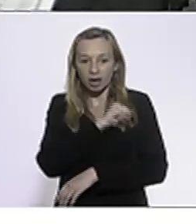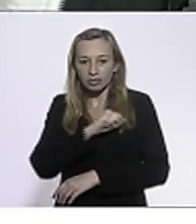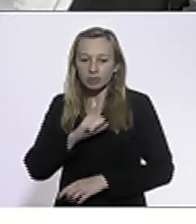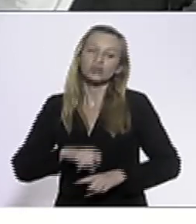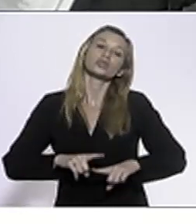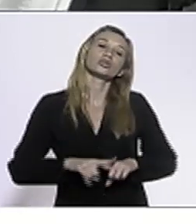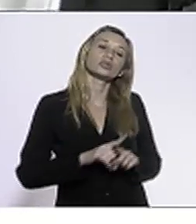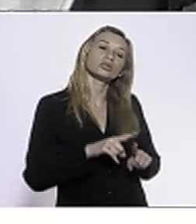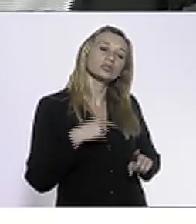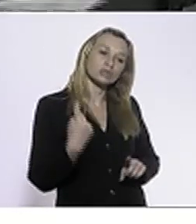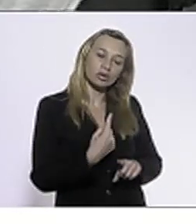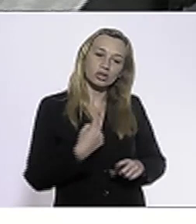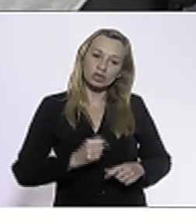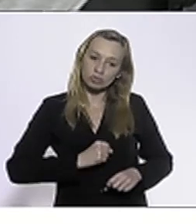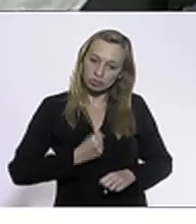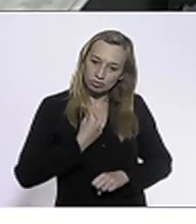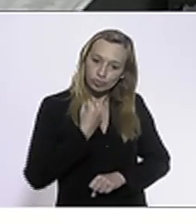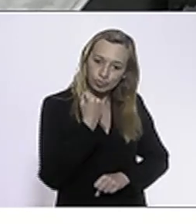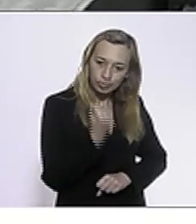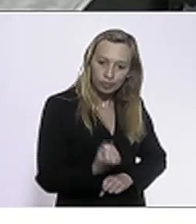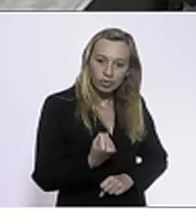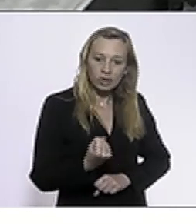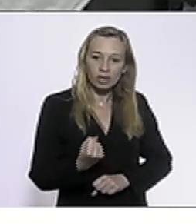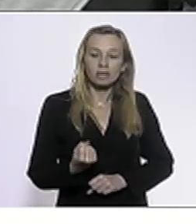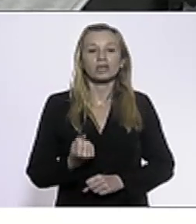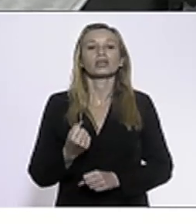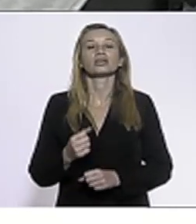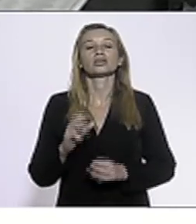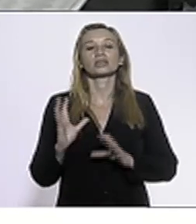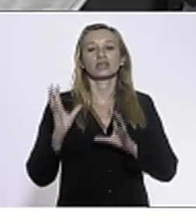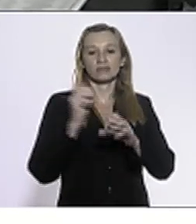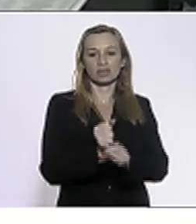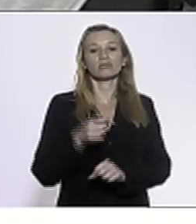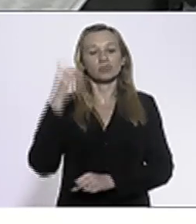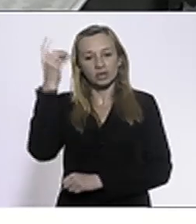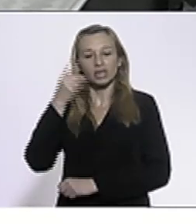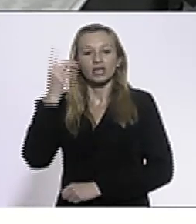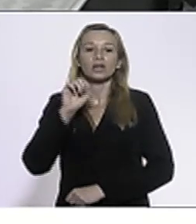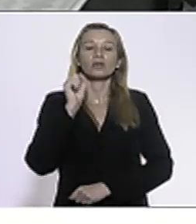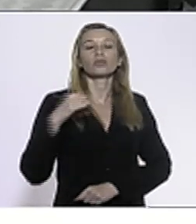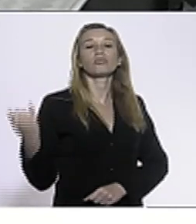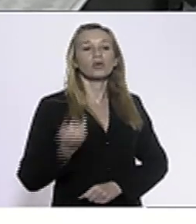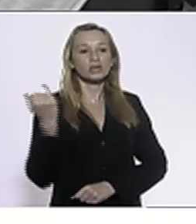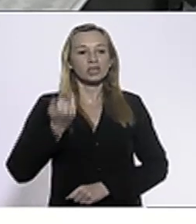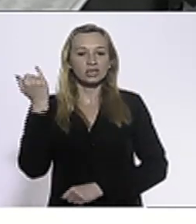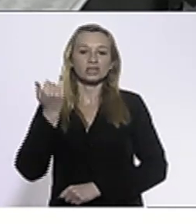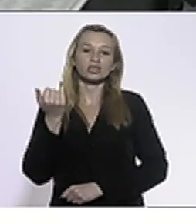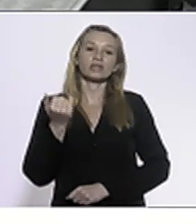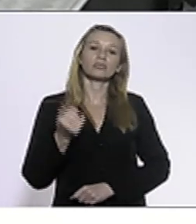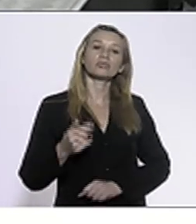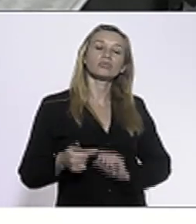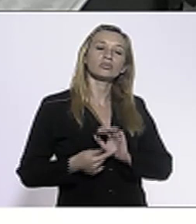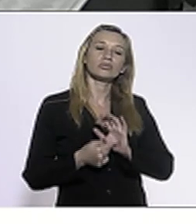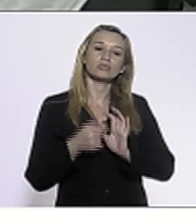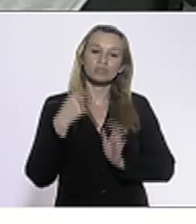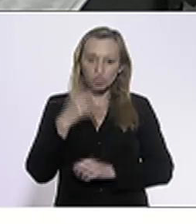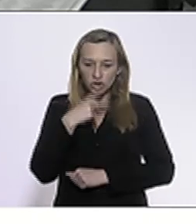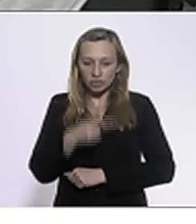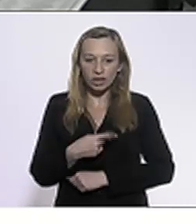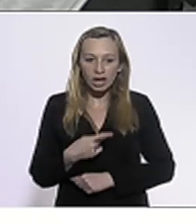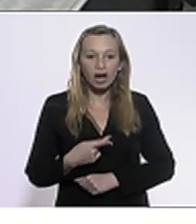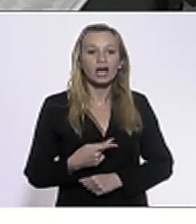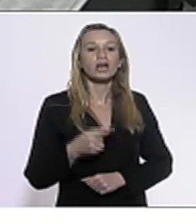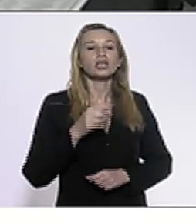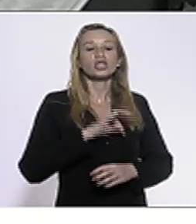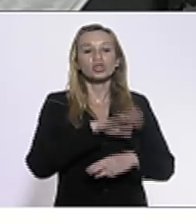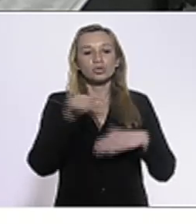fato, colocando esforços nessa revisão, deputado. É importante reforçar que todos os pontos